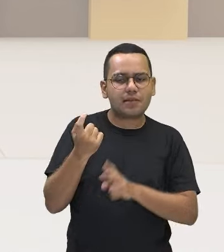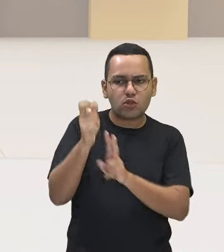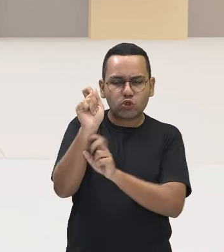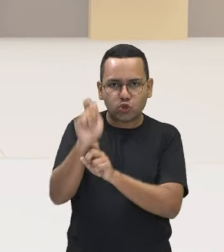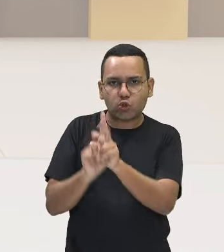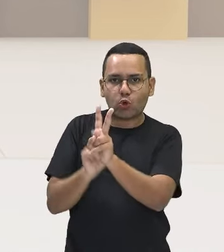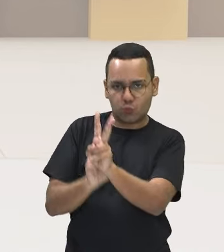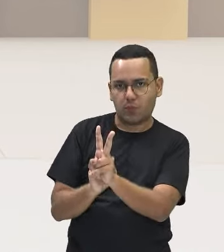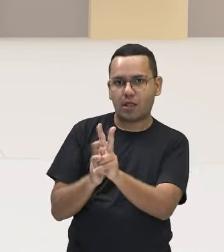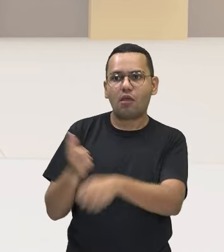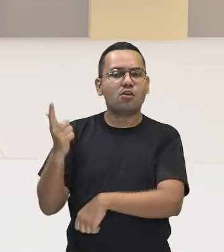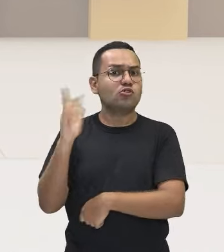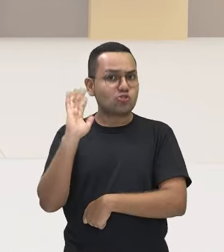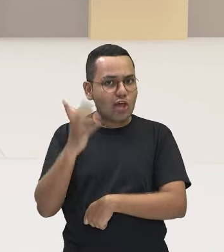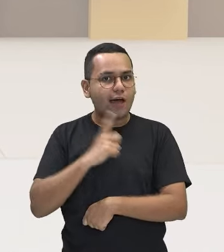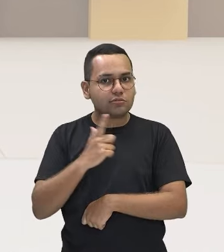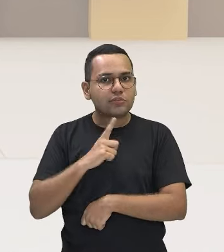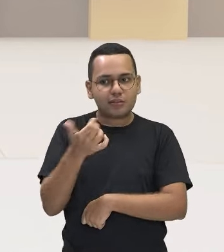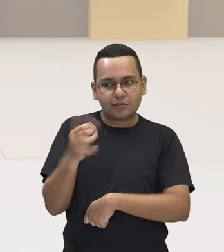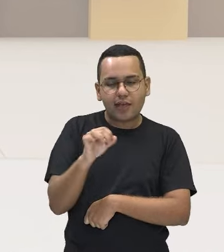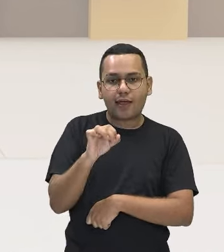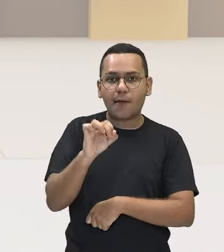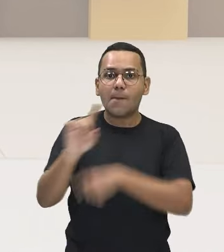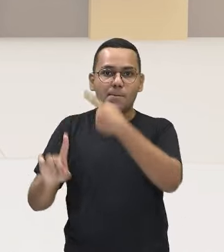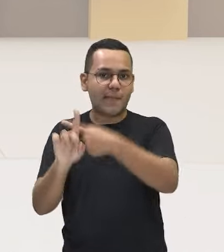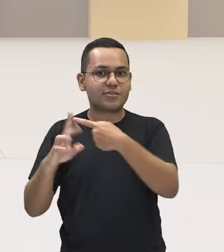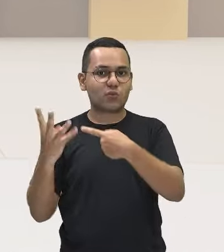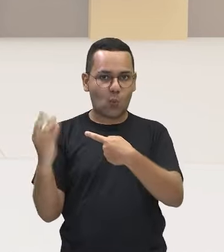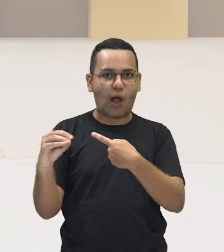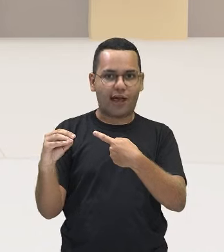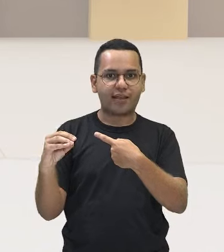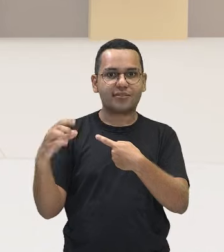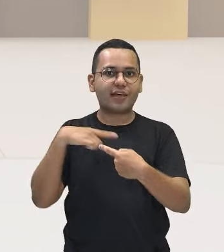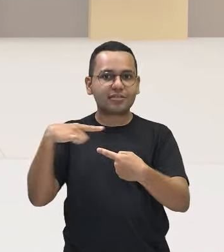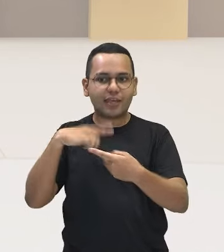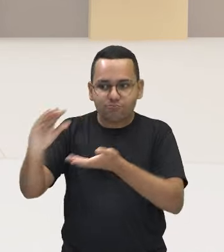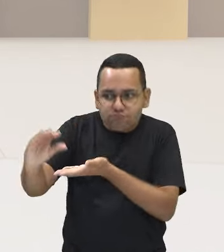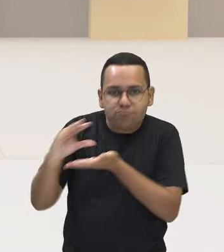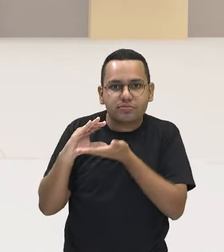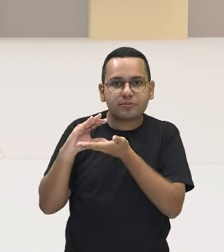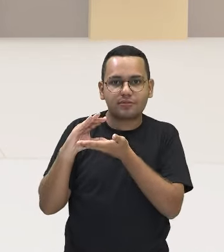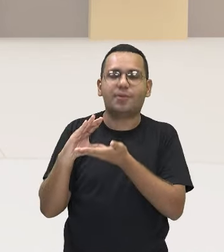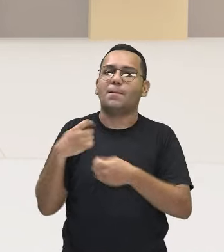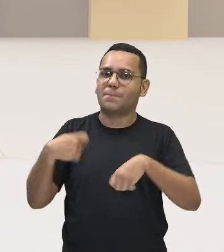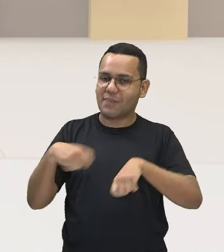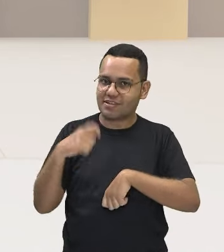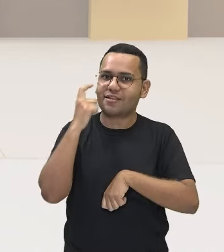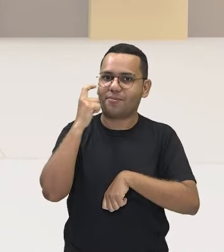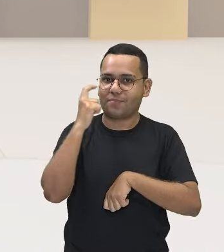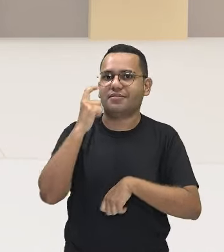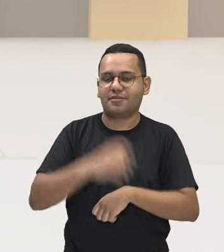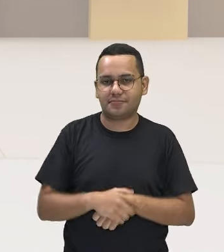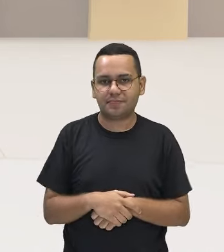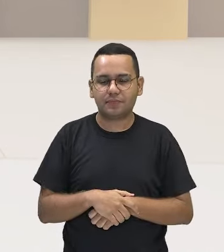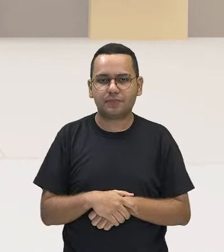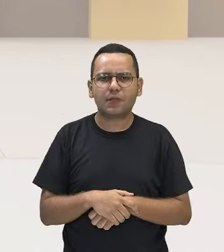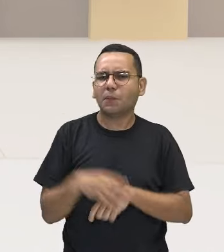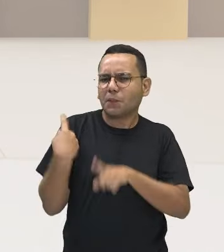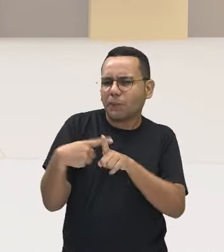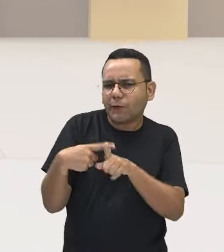recuperei esses 10 e ganhei mais 40 em cima. Né? Então, a gente tem que pensar nessas coisas, porque a gente precisa criar um plano